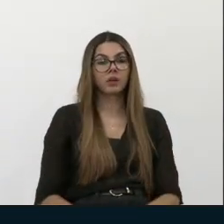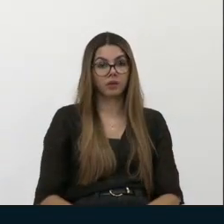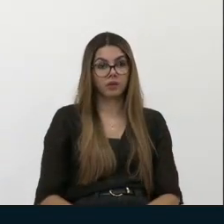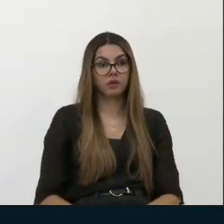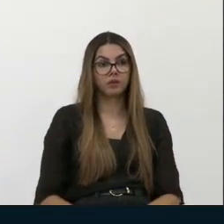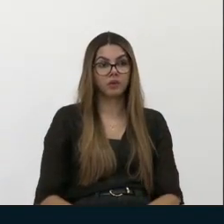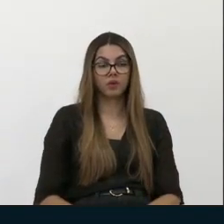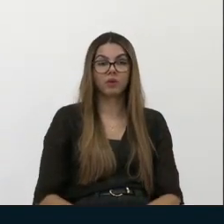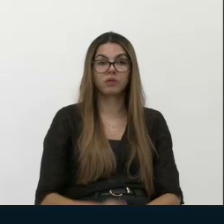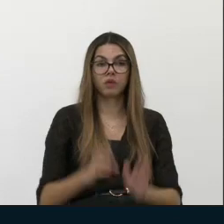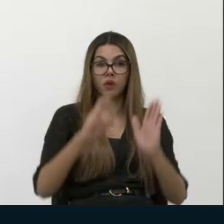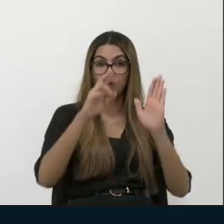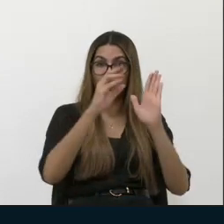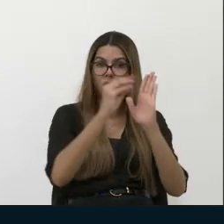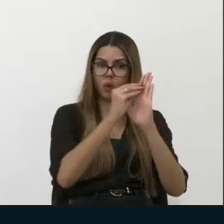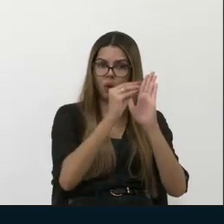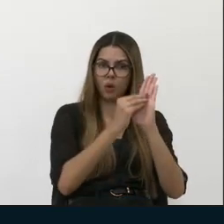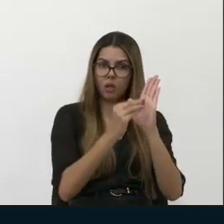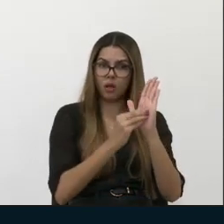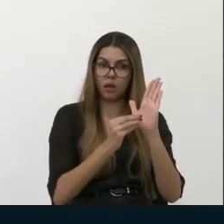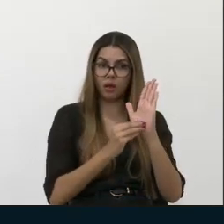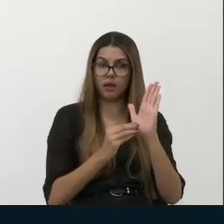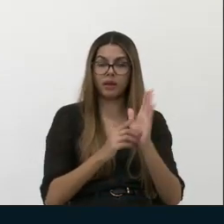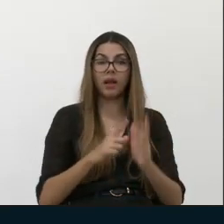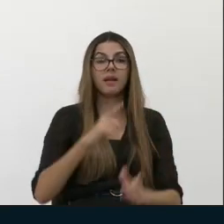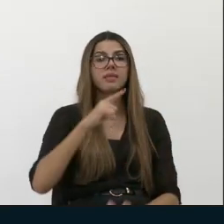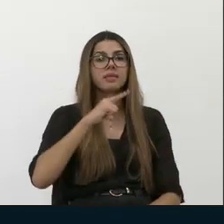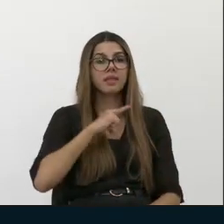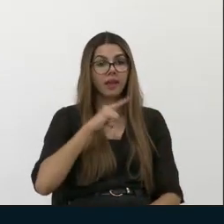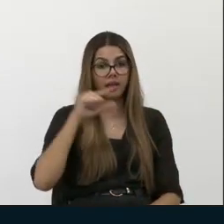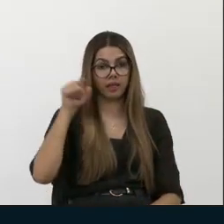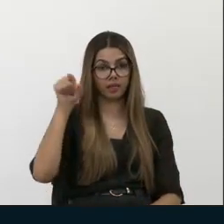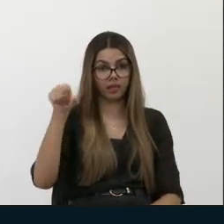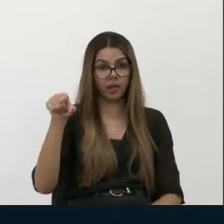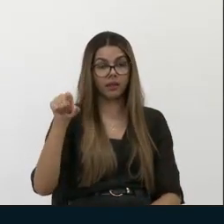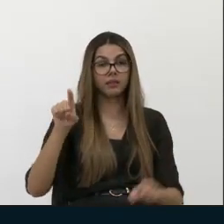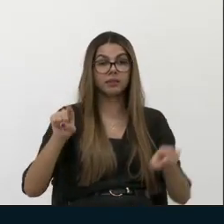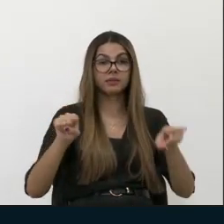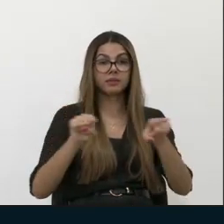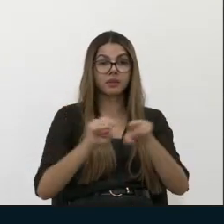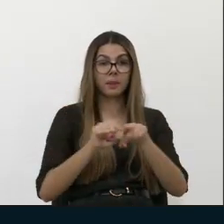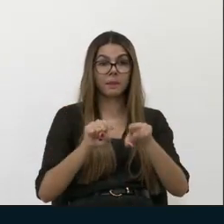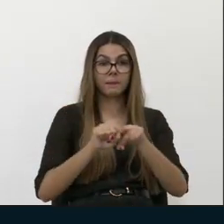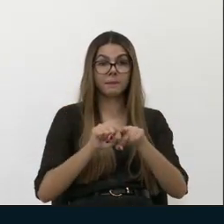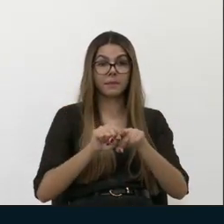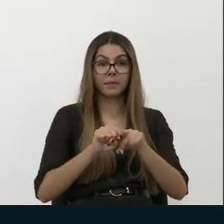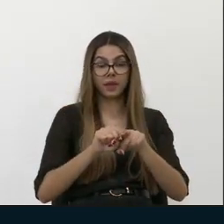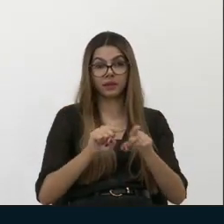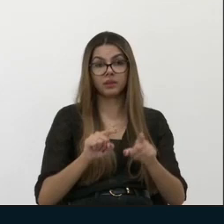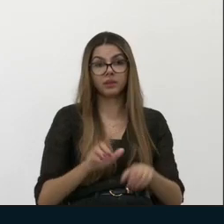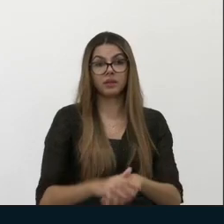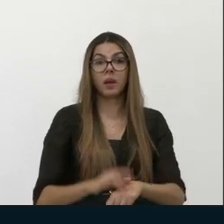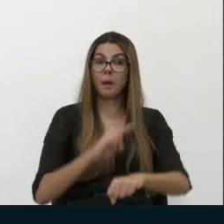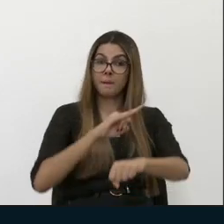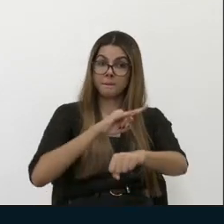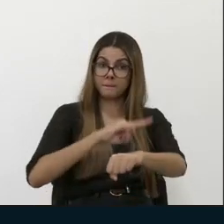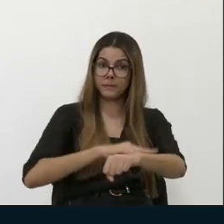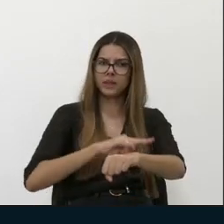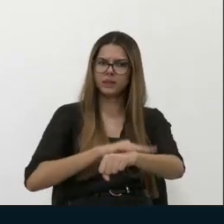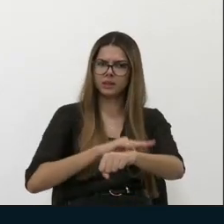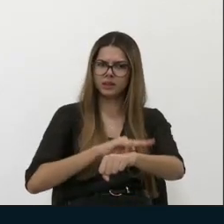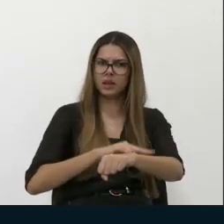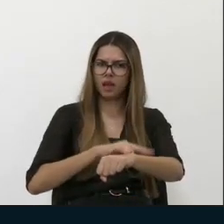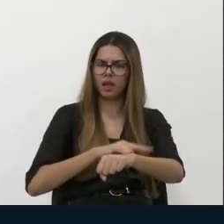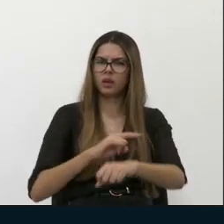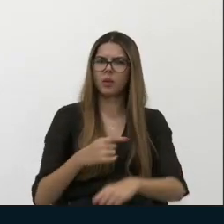como indicação é que tenha no espaço também banheiros químicos. Senhor presidente, o senhor